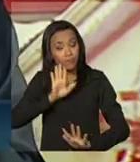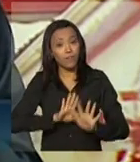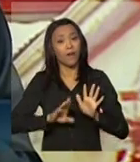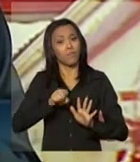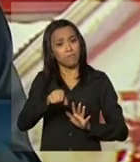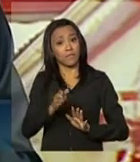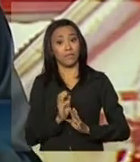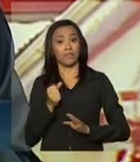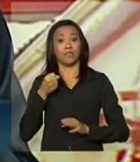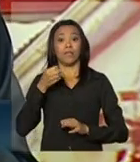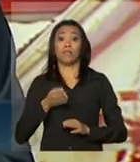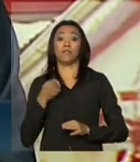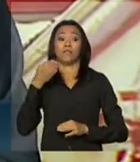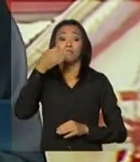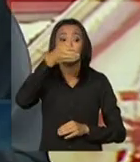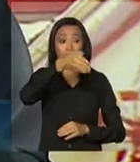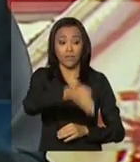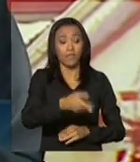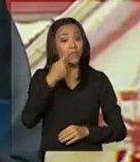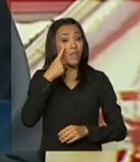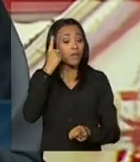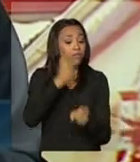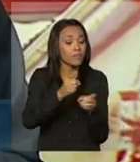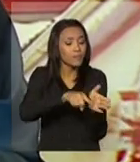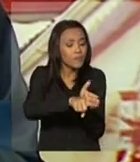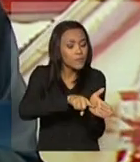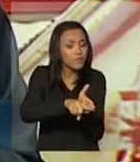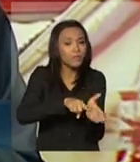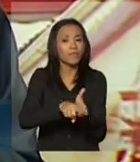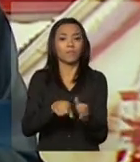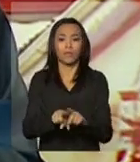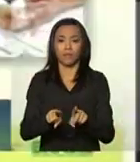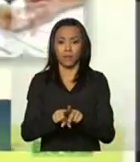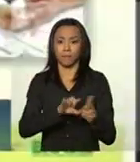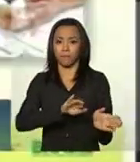lugares vai ter a possibilidade de fazer teste, assim por diante. Pode passar.